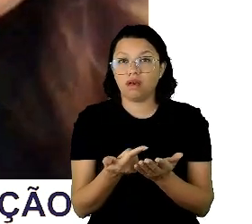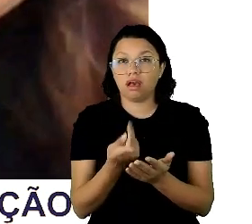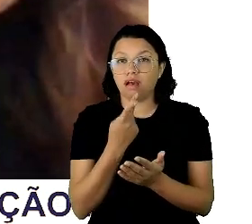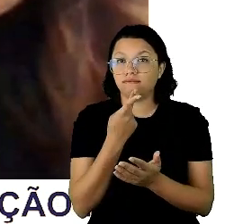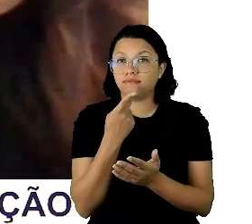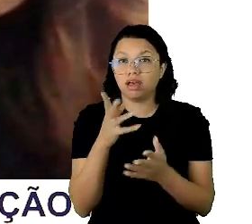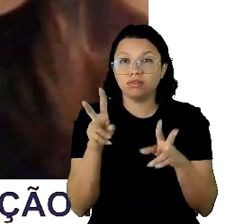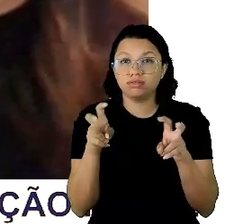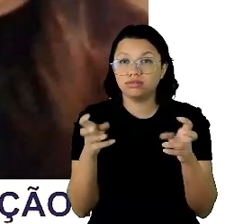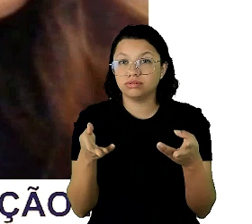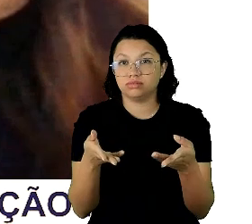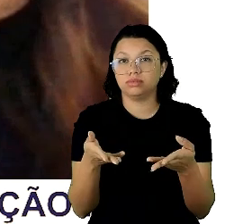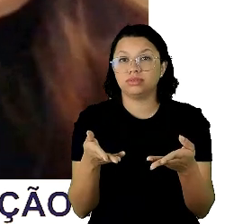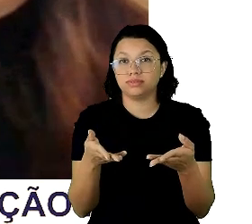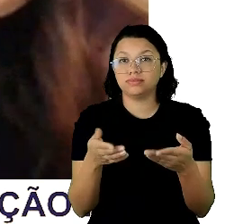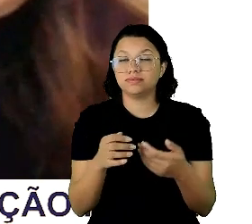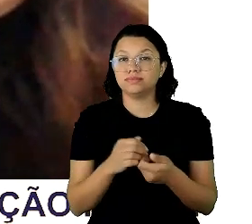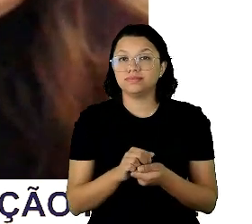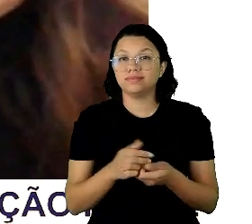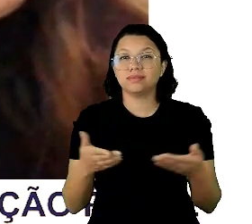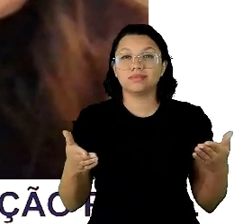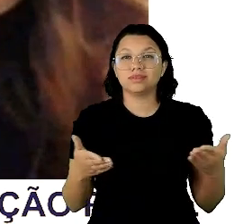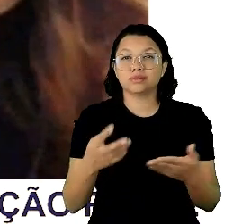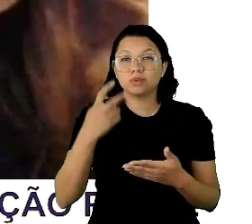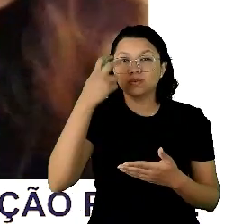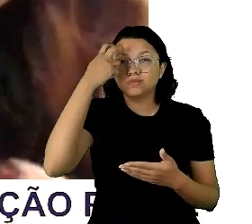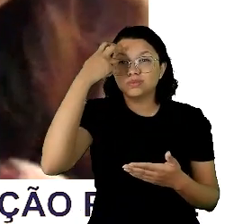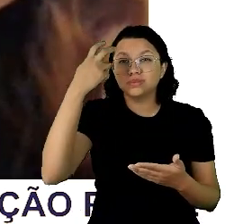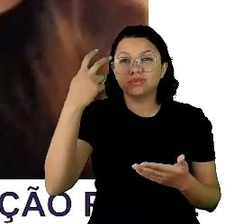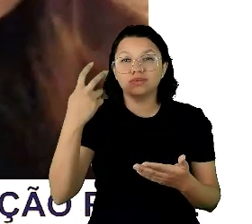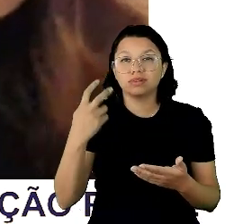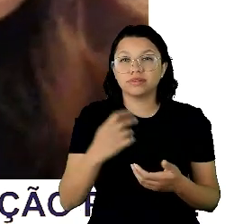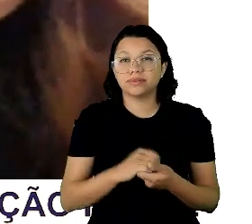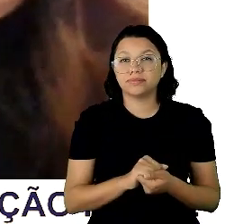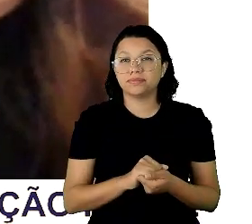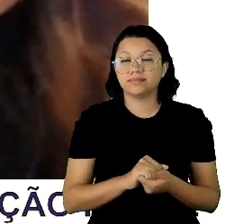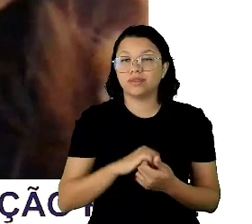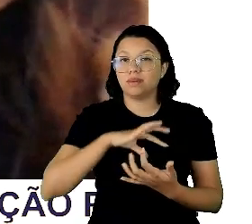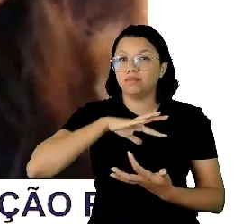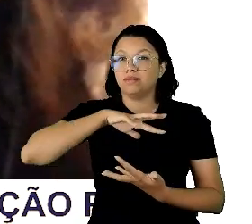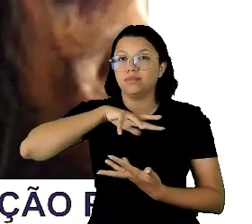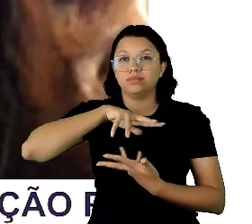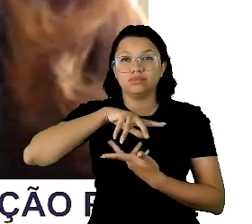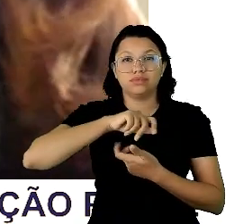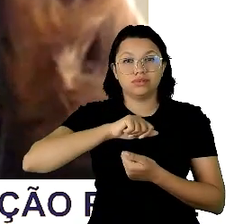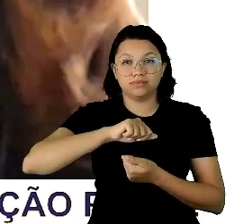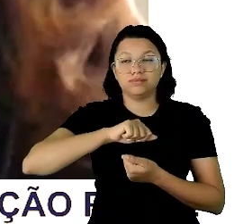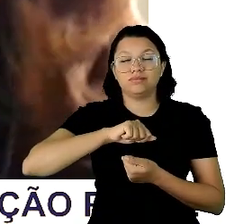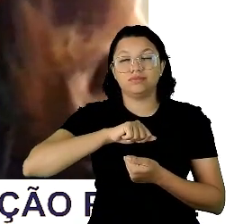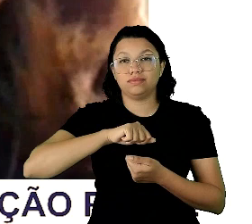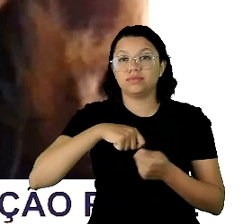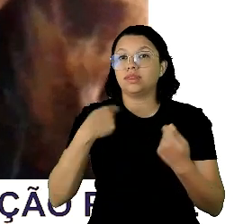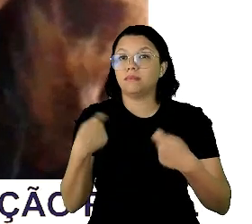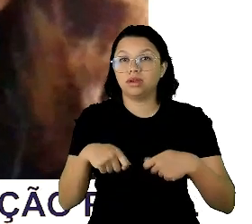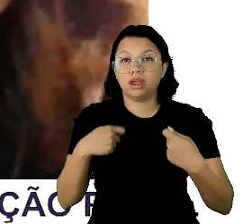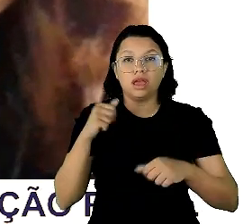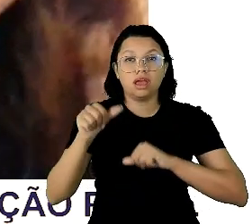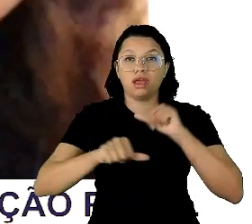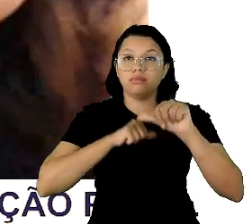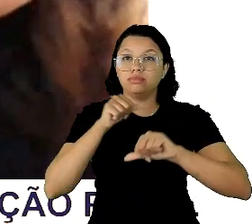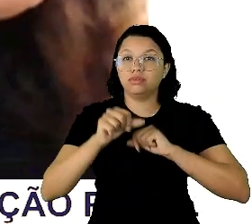Isso aí, essa cultura, ela é mundial e ela vai ter que ser modificada aos